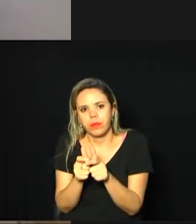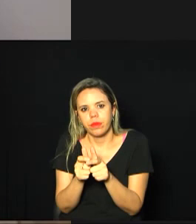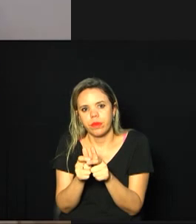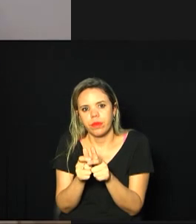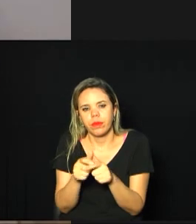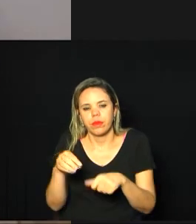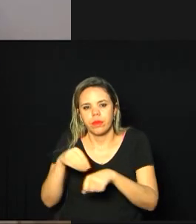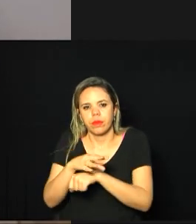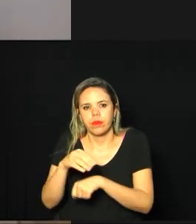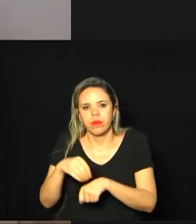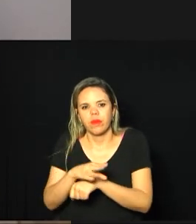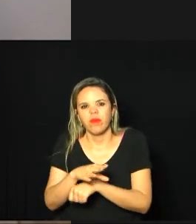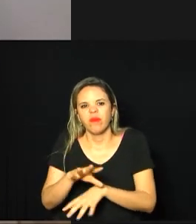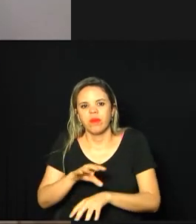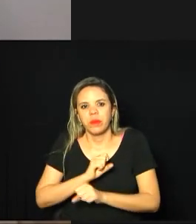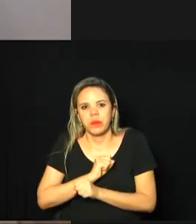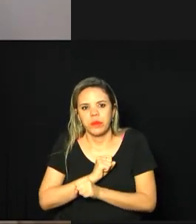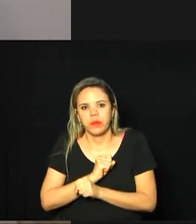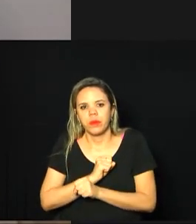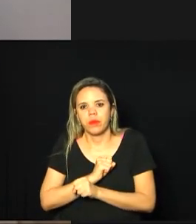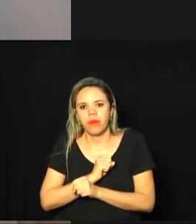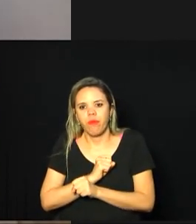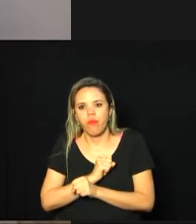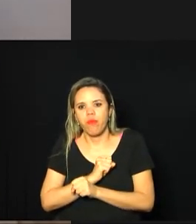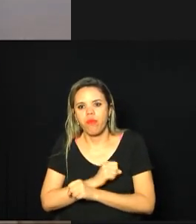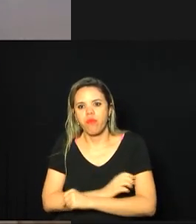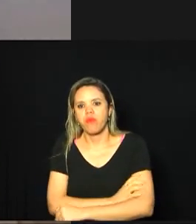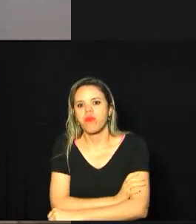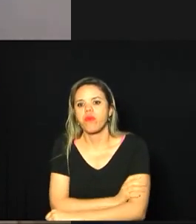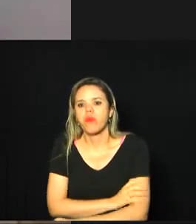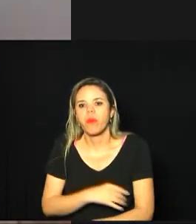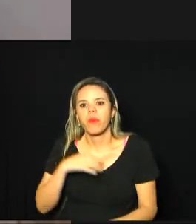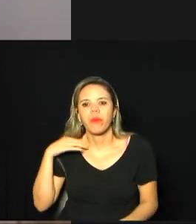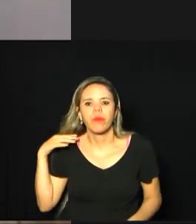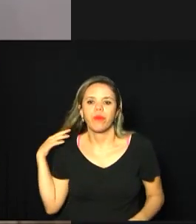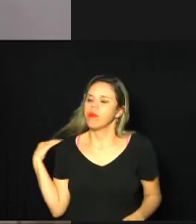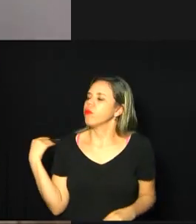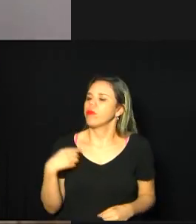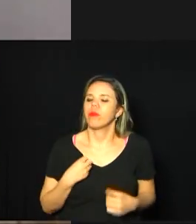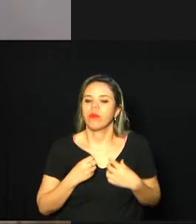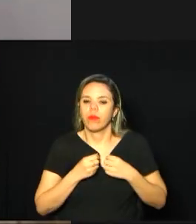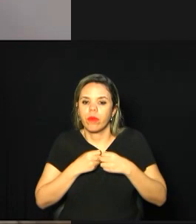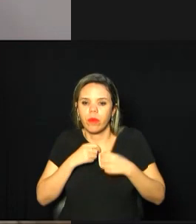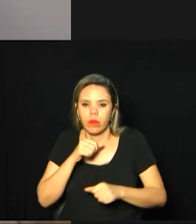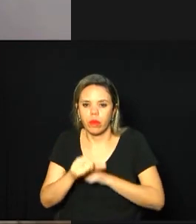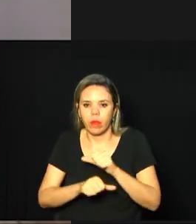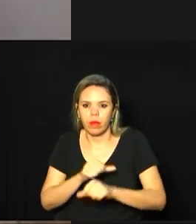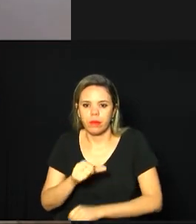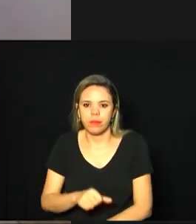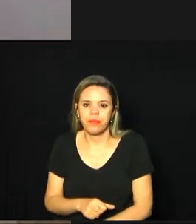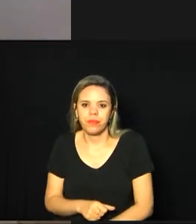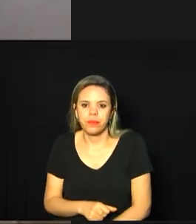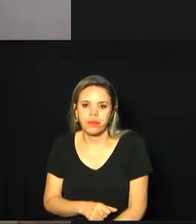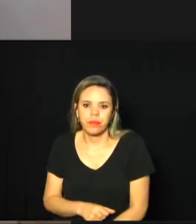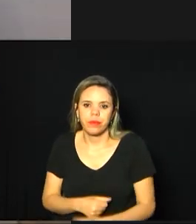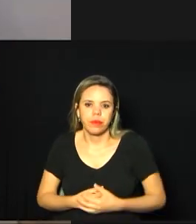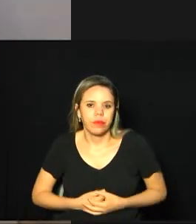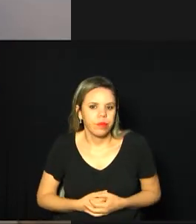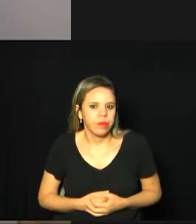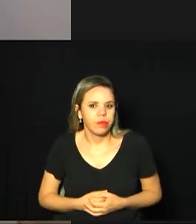de transmissão do vírus, né? E a ponto dele se tornar,